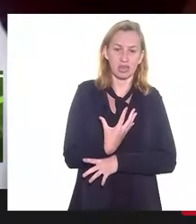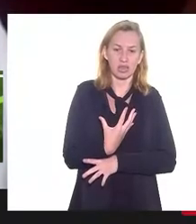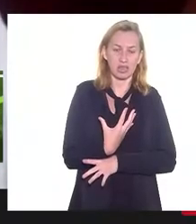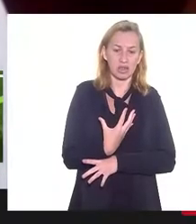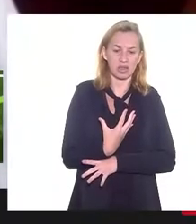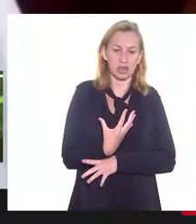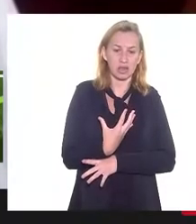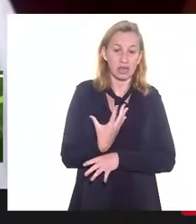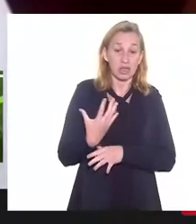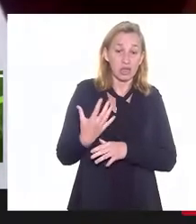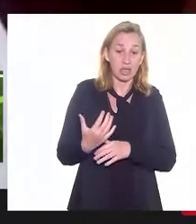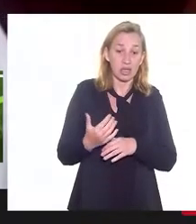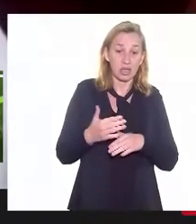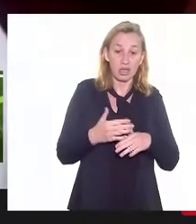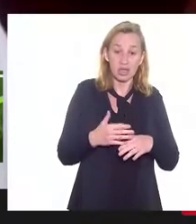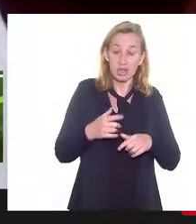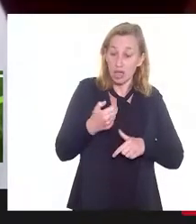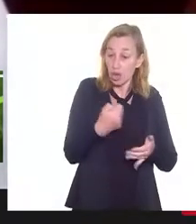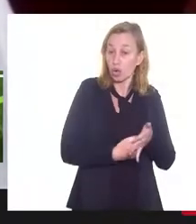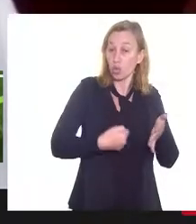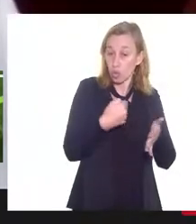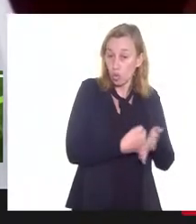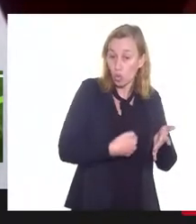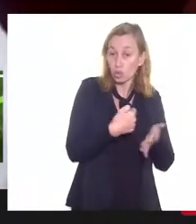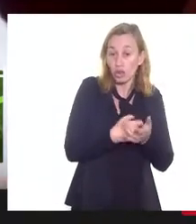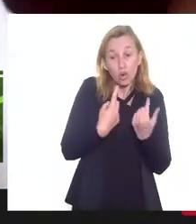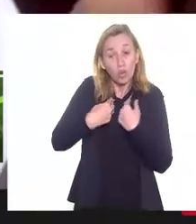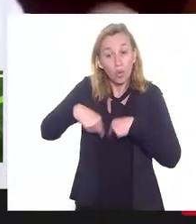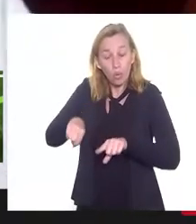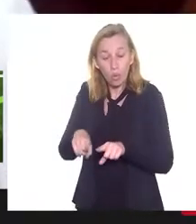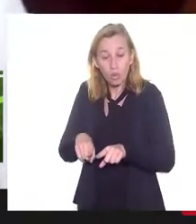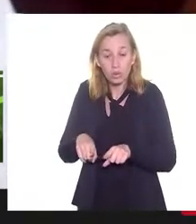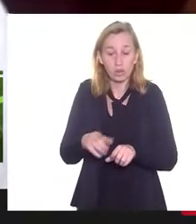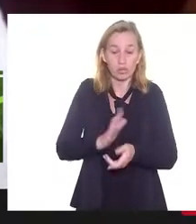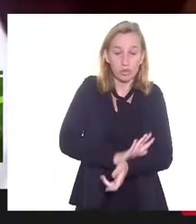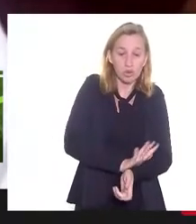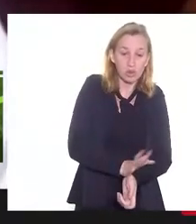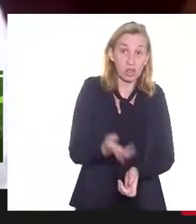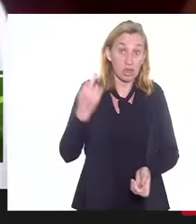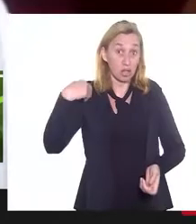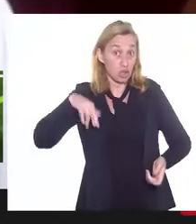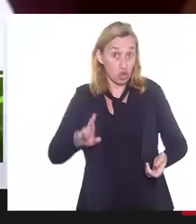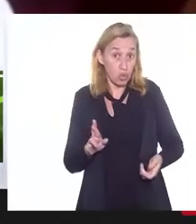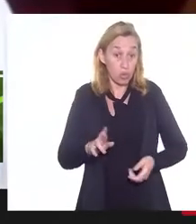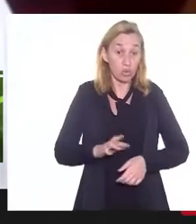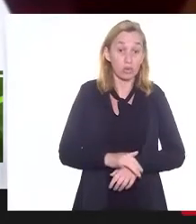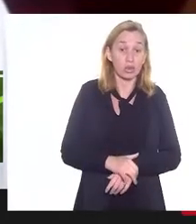essa caminhada contra a intolerância religiosa, que fui um